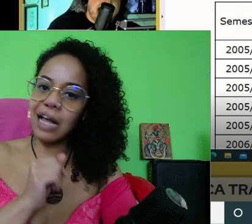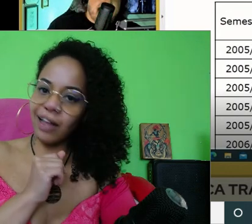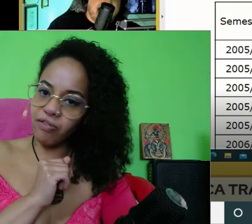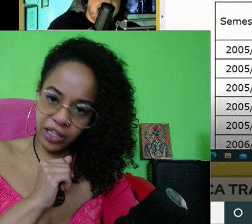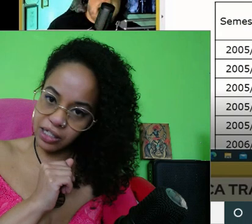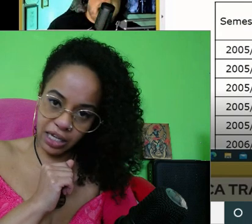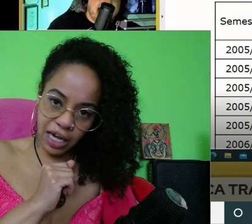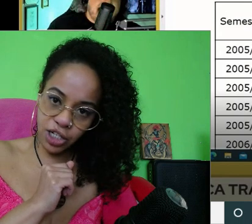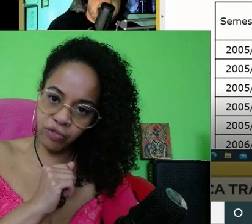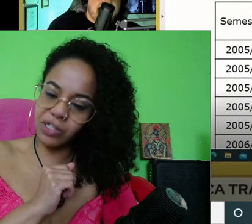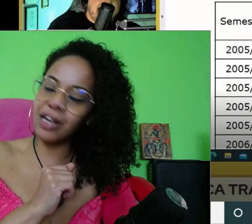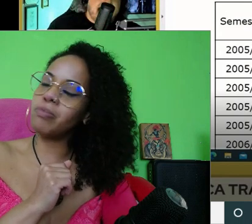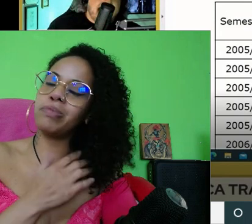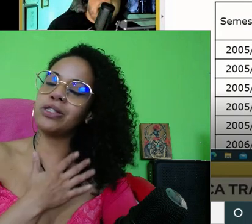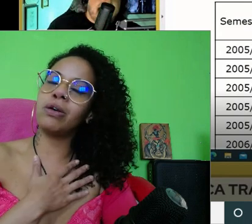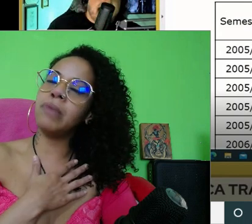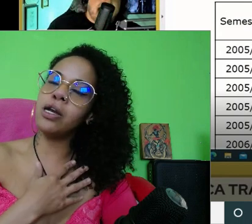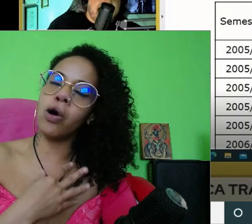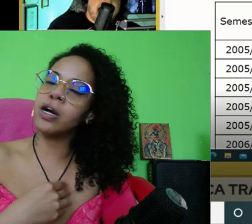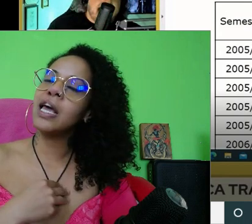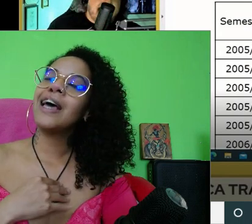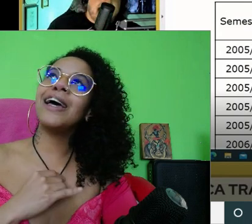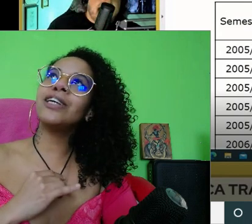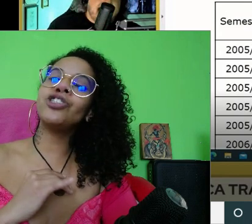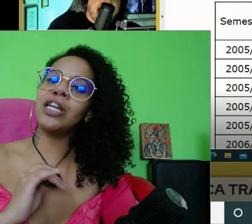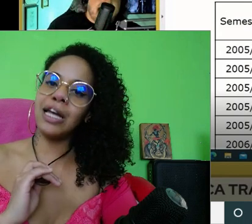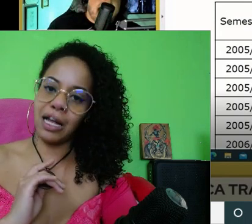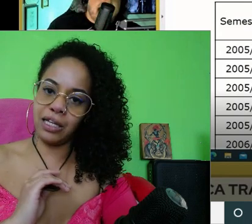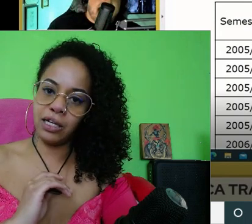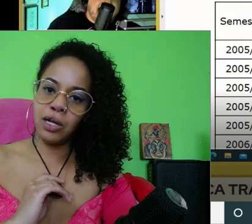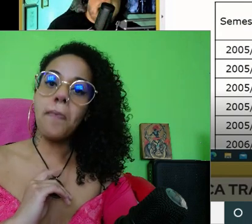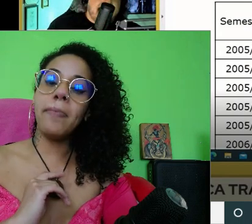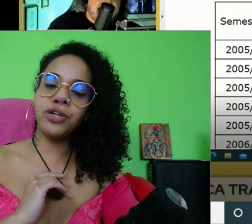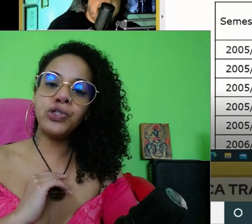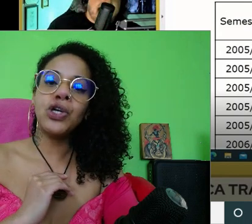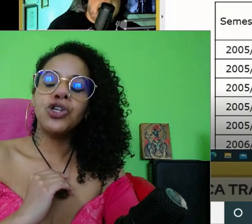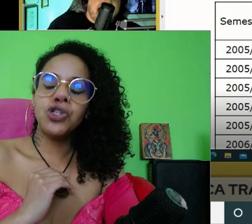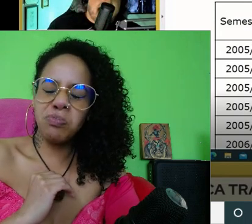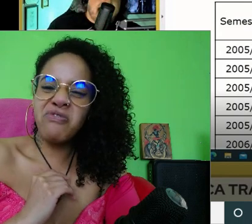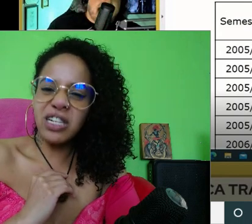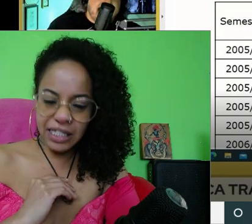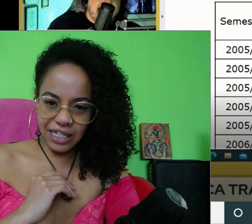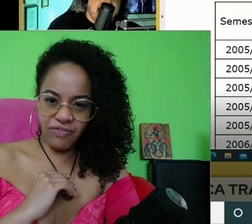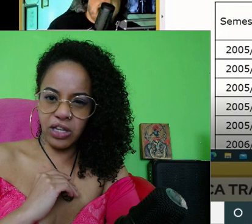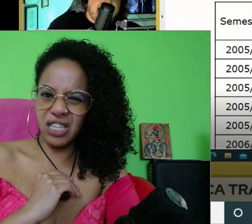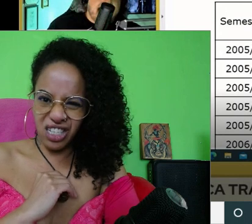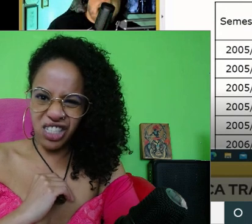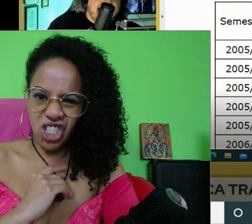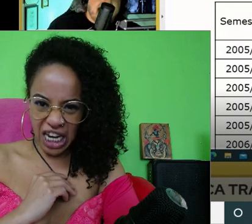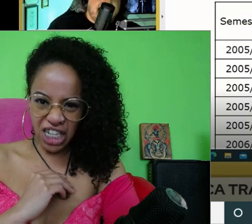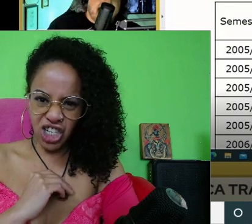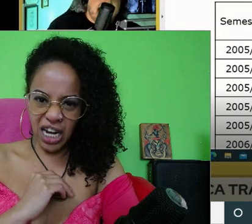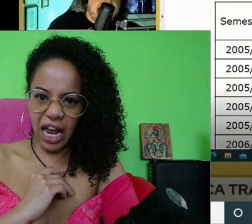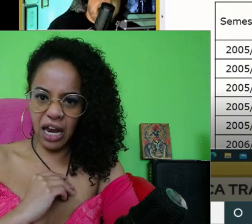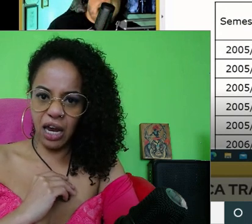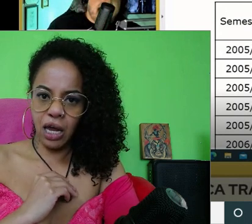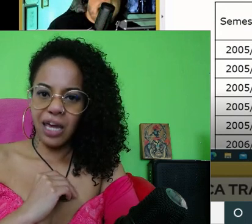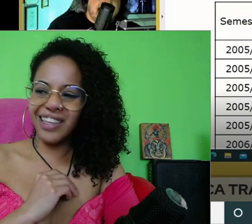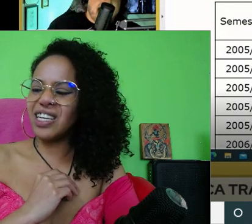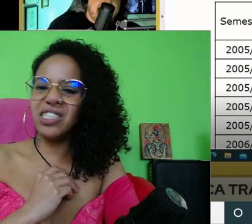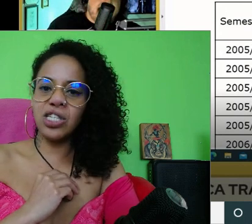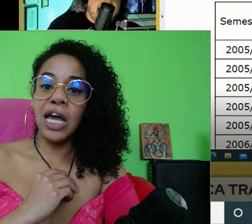eu falei até o fim desse react eu vou sair uma pessoa melhor regenerada menos subversiva intransigente